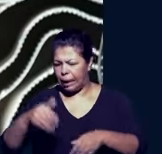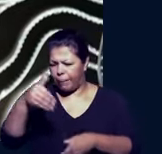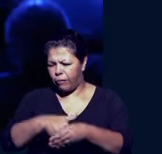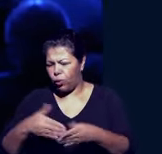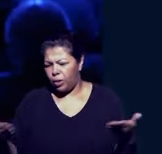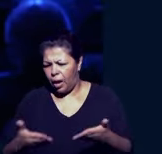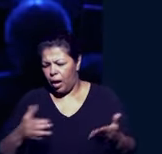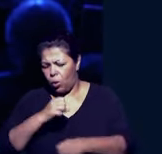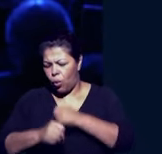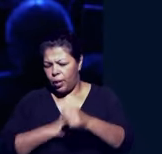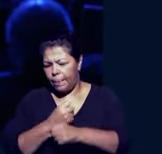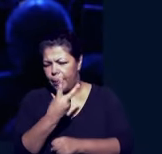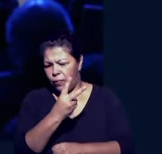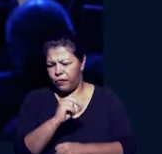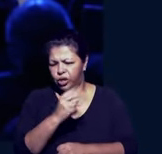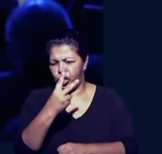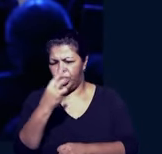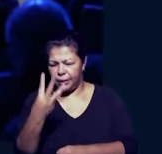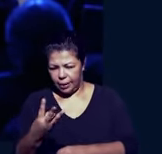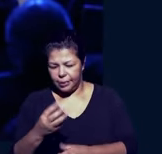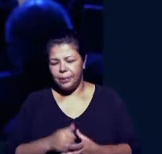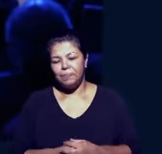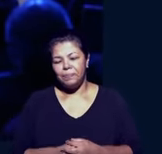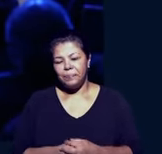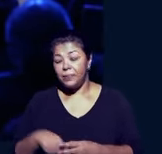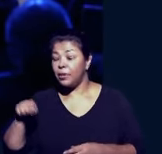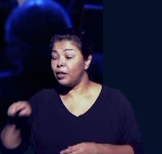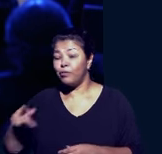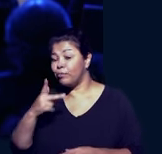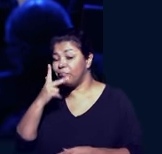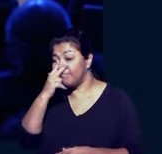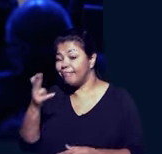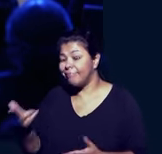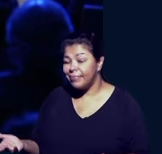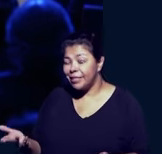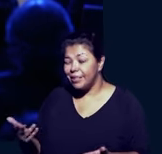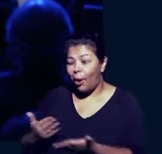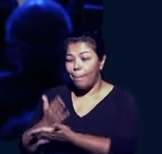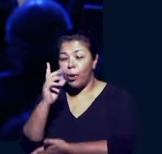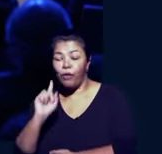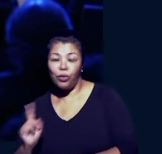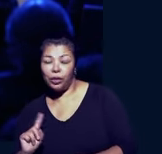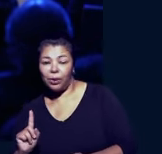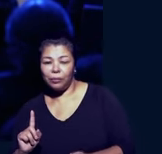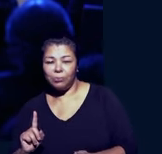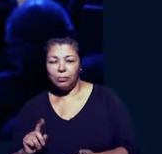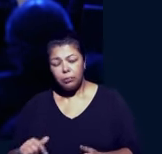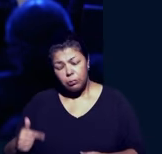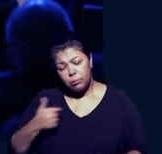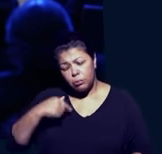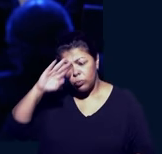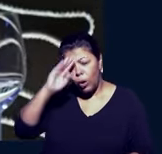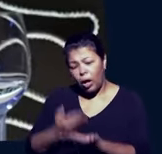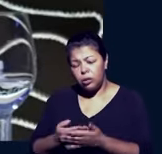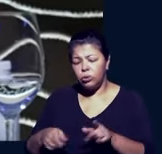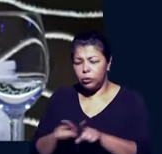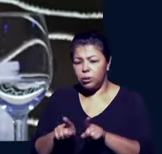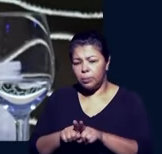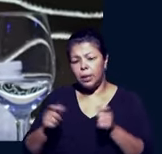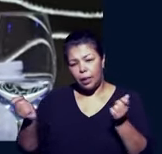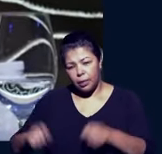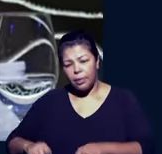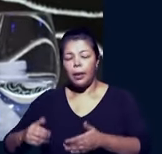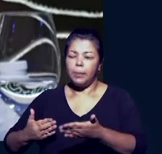esse ano Governador Cláudio Castro aprova ou não na minha opinião será aprovado sobretudo por isso que falamos porque muita coisa